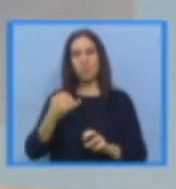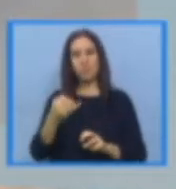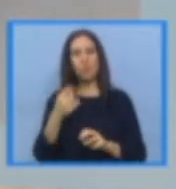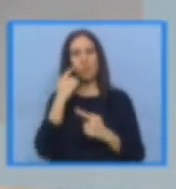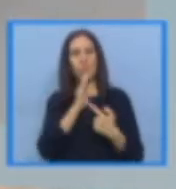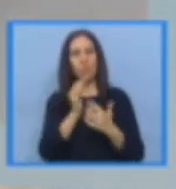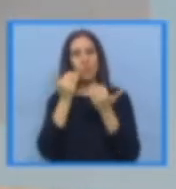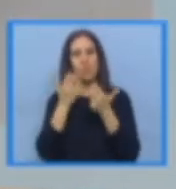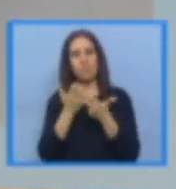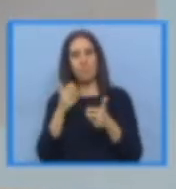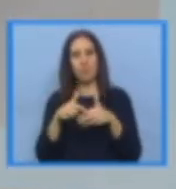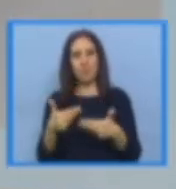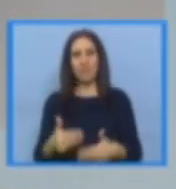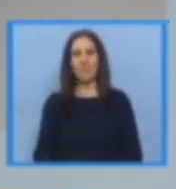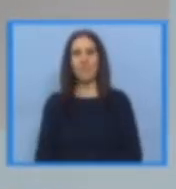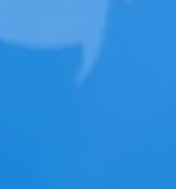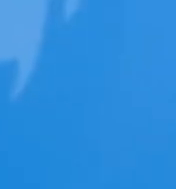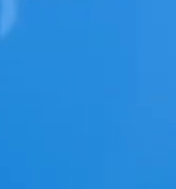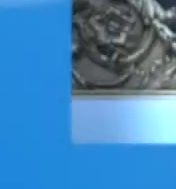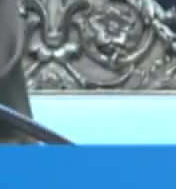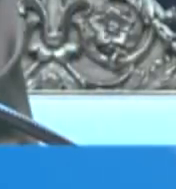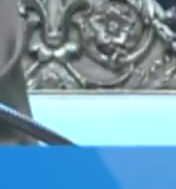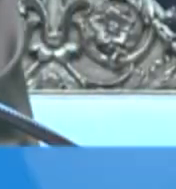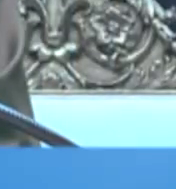mostrarmos notícias que marcam a atualidade.